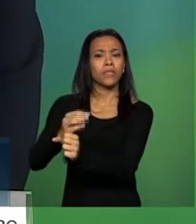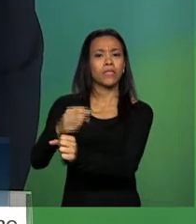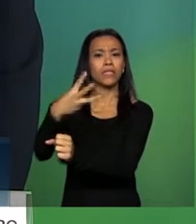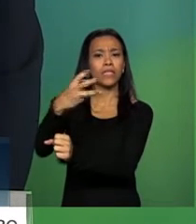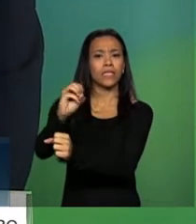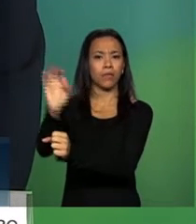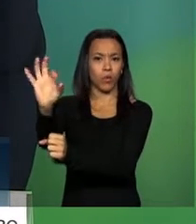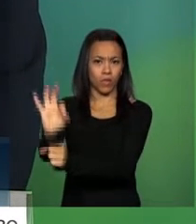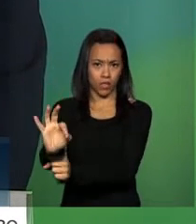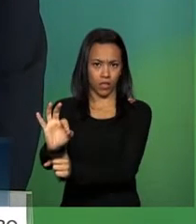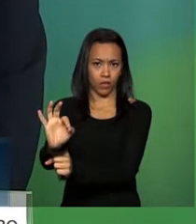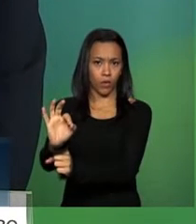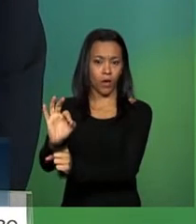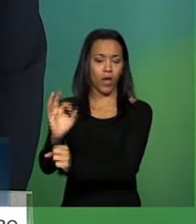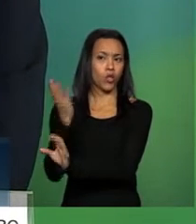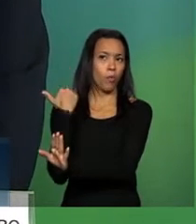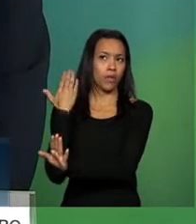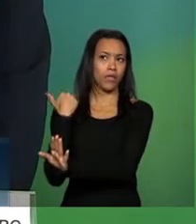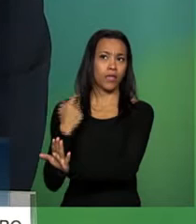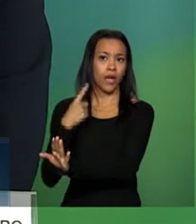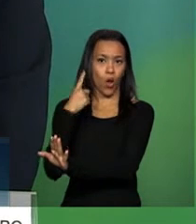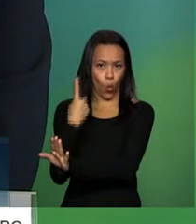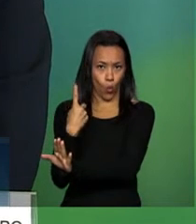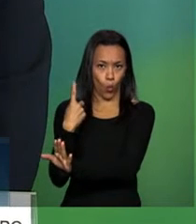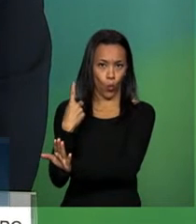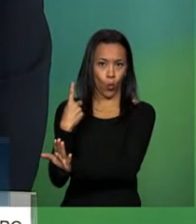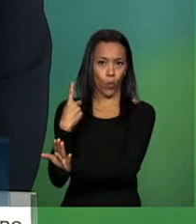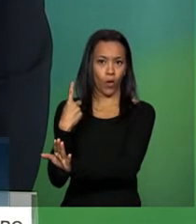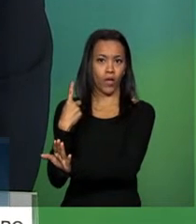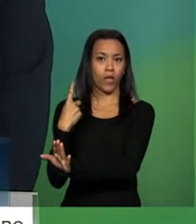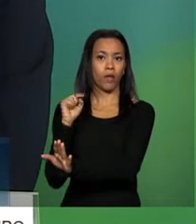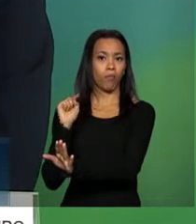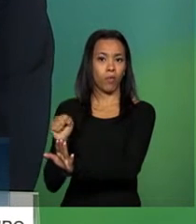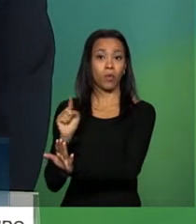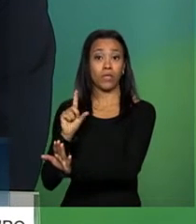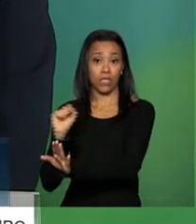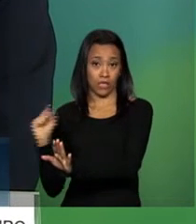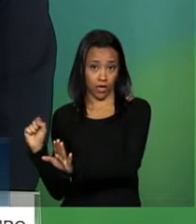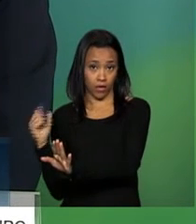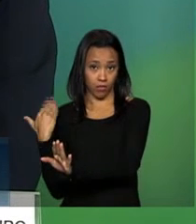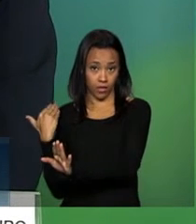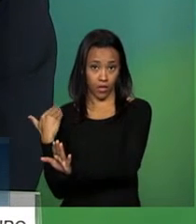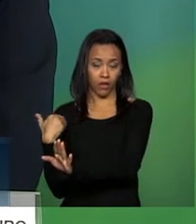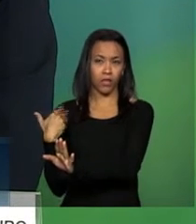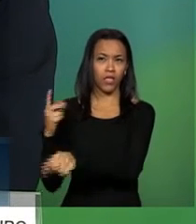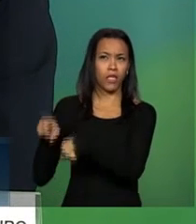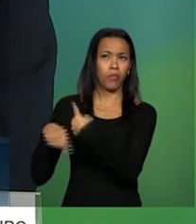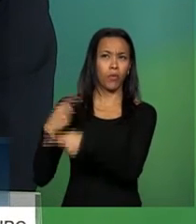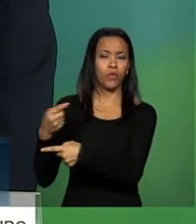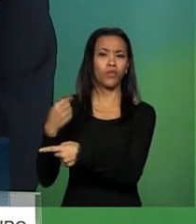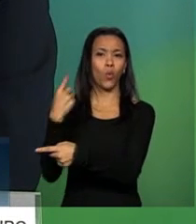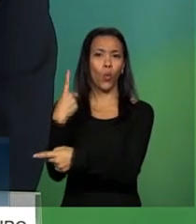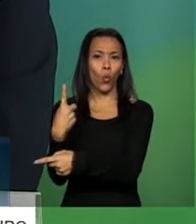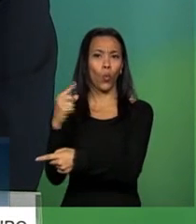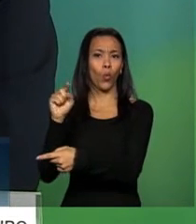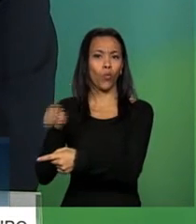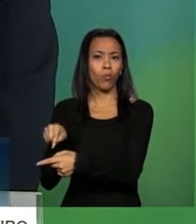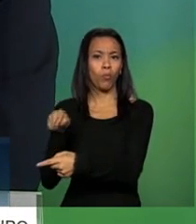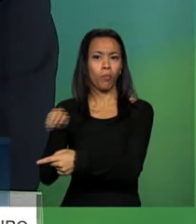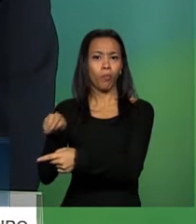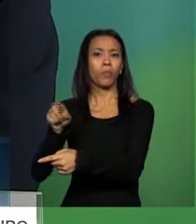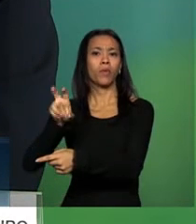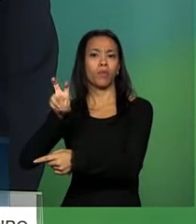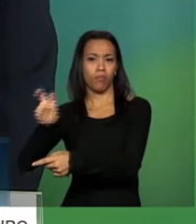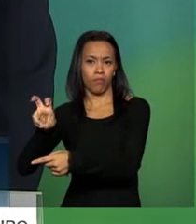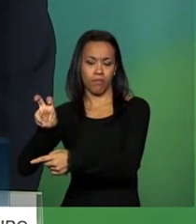A dotação do ano passado era 1,100, mais ou menos, e ficou em 1,5%. Agora, volto a